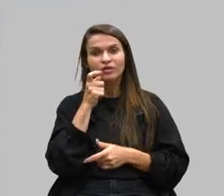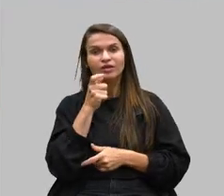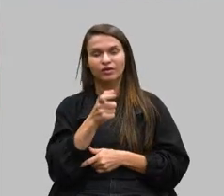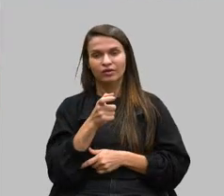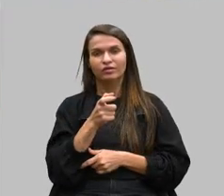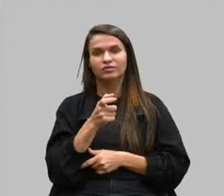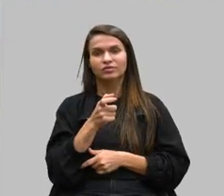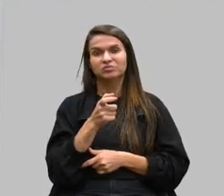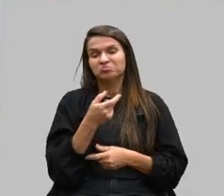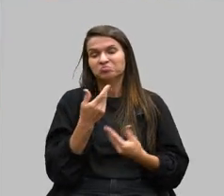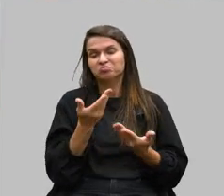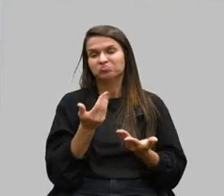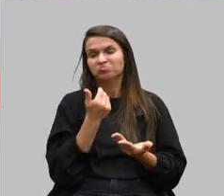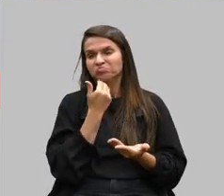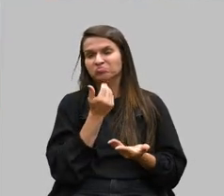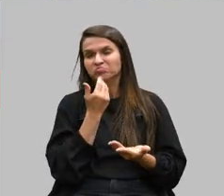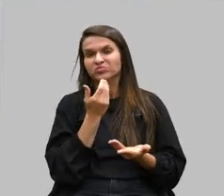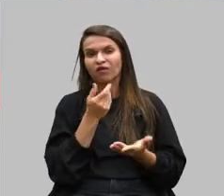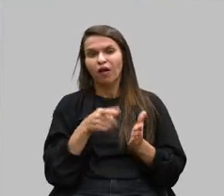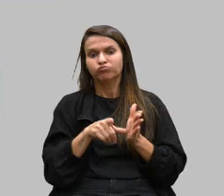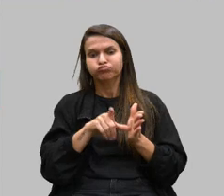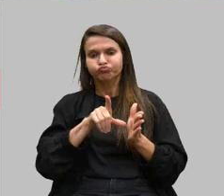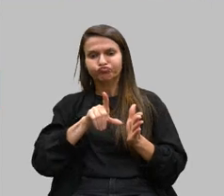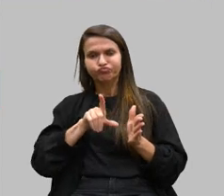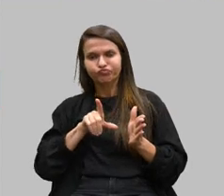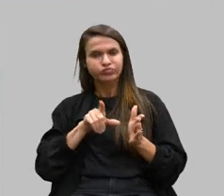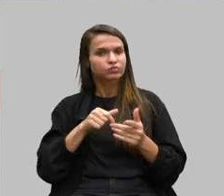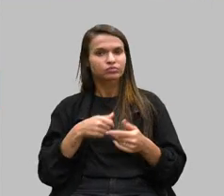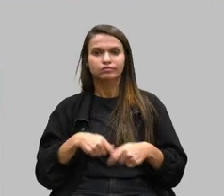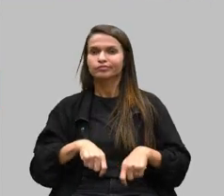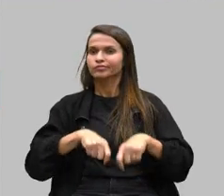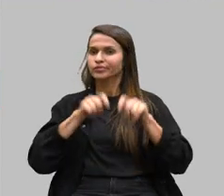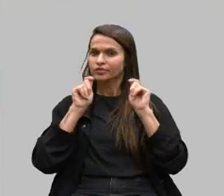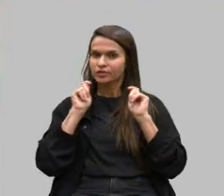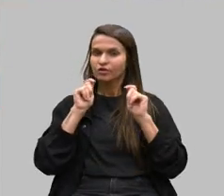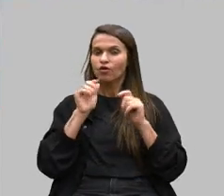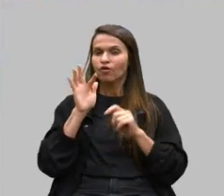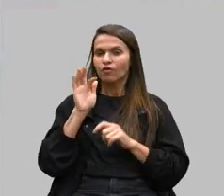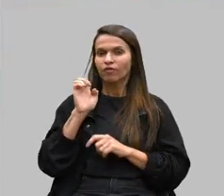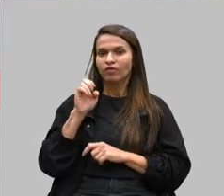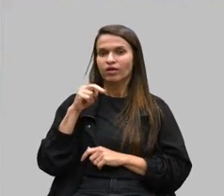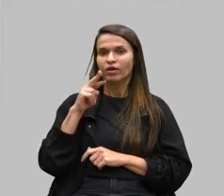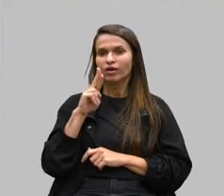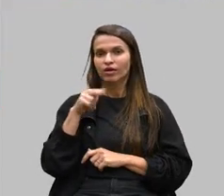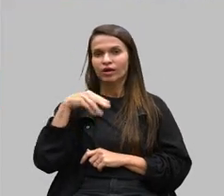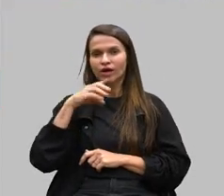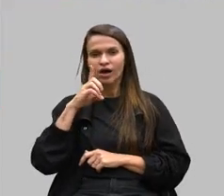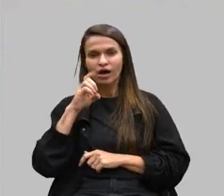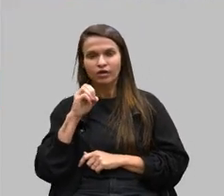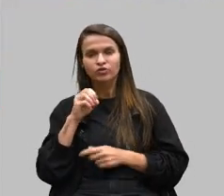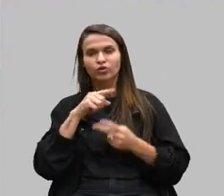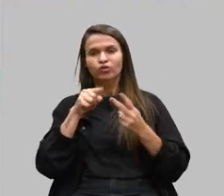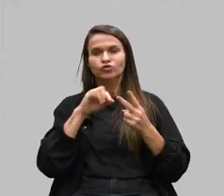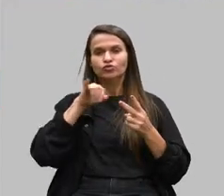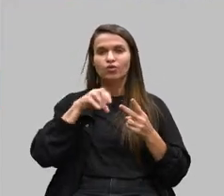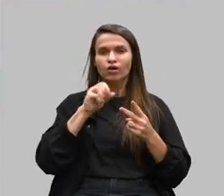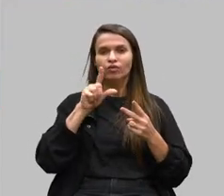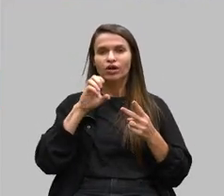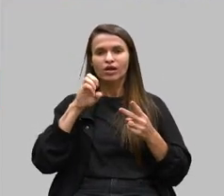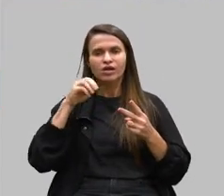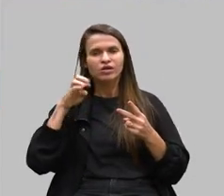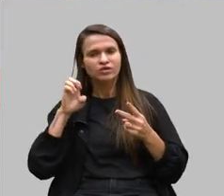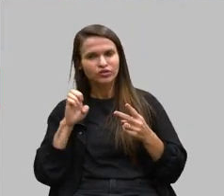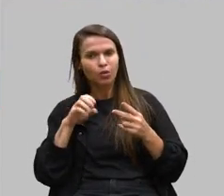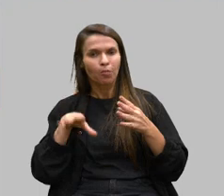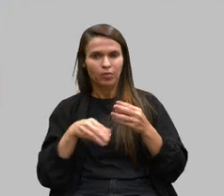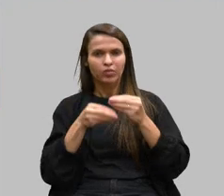ficar tanto tempo atrasado não tem como Dr Fernando falou isso aqui O João Leite falou isso aqui também quer dizer temos